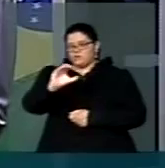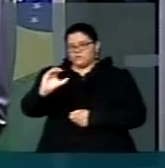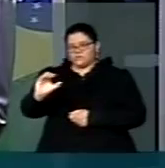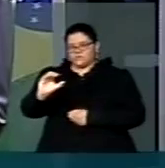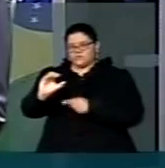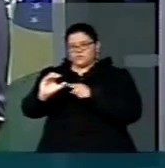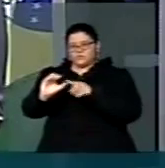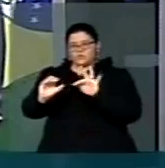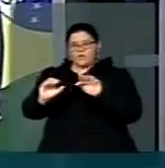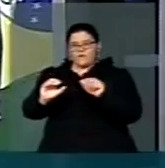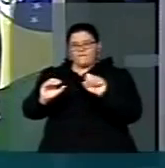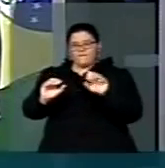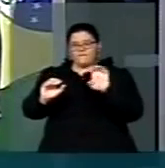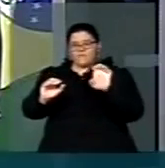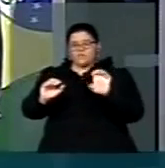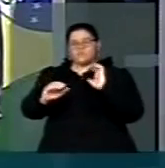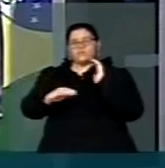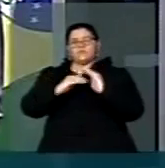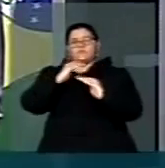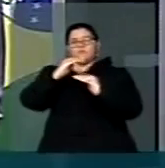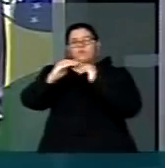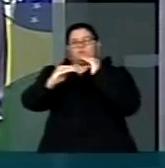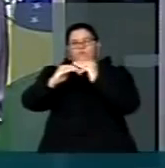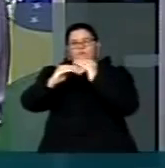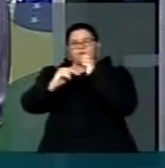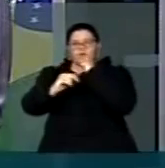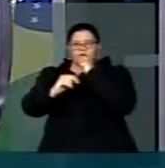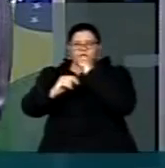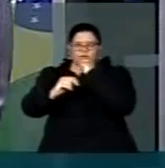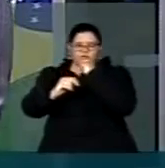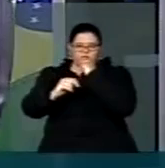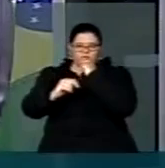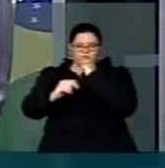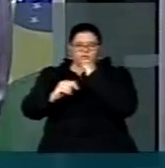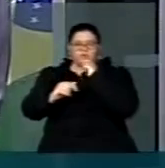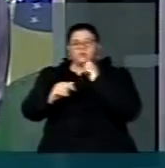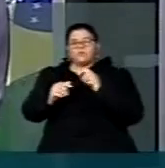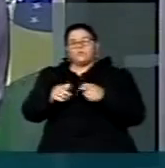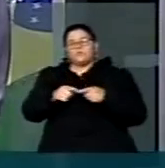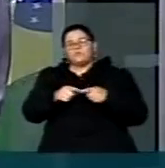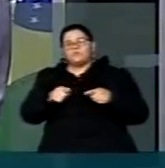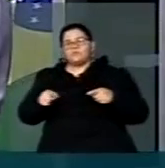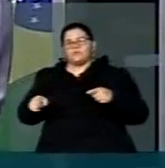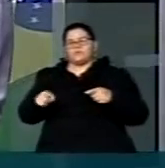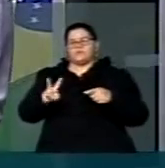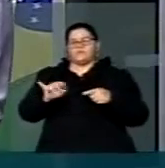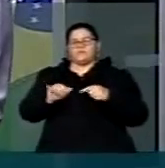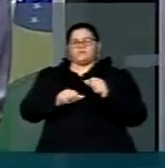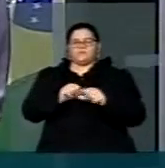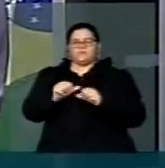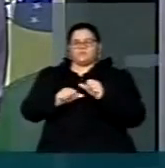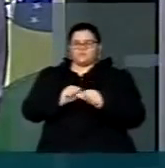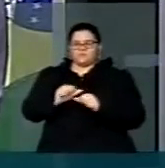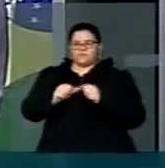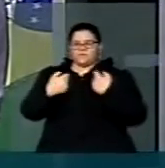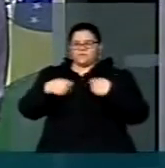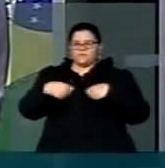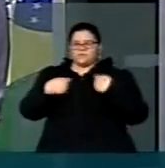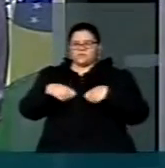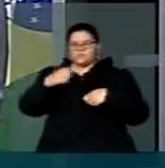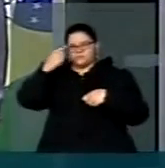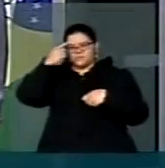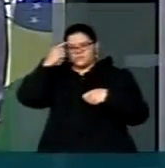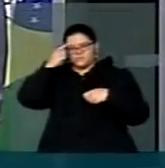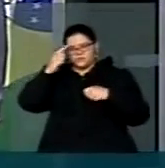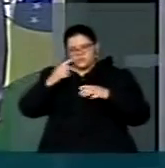do desenvolvimento dos indivíduos e, por ser um período de grandes transformações, deve ser pensada pela perspectiva educativa.